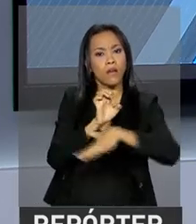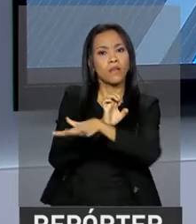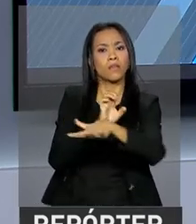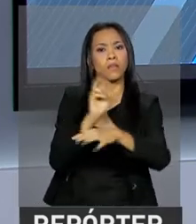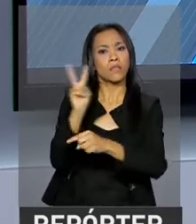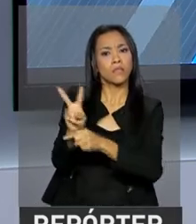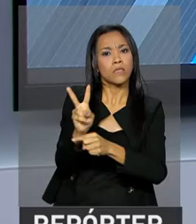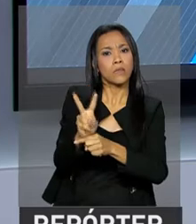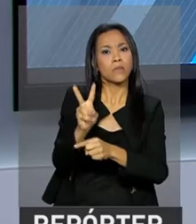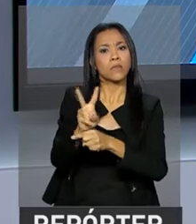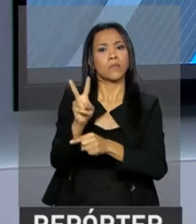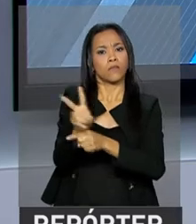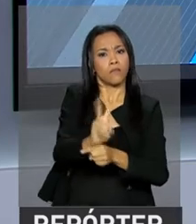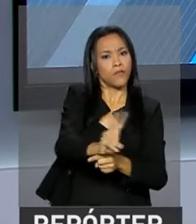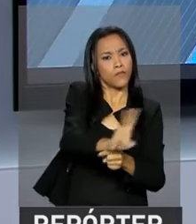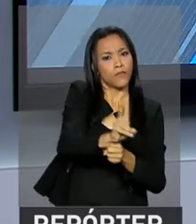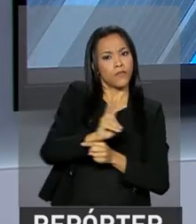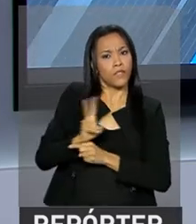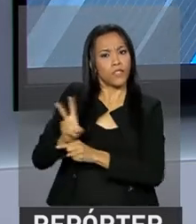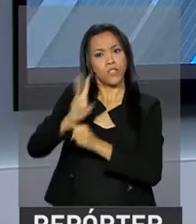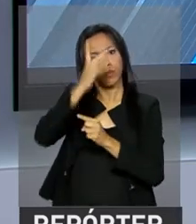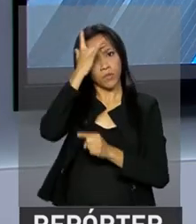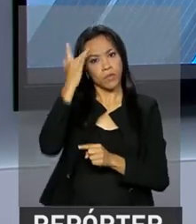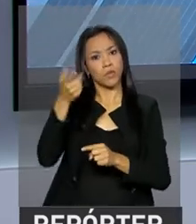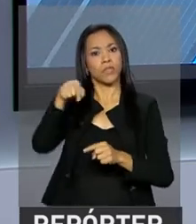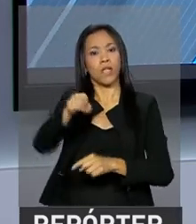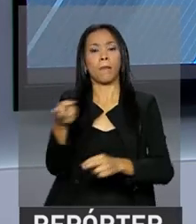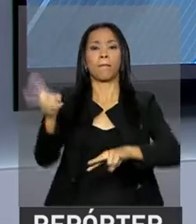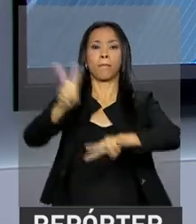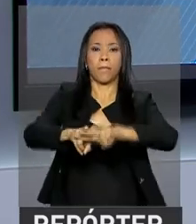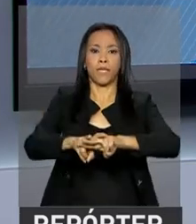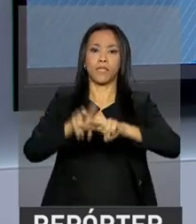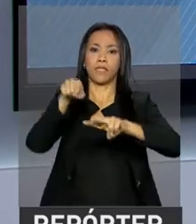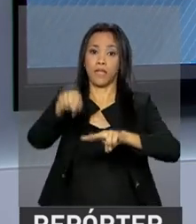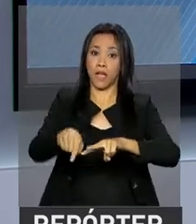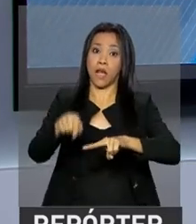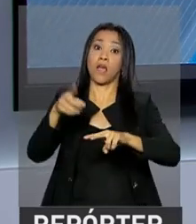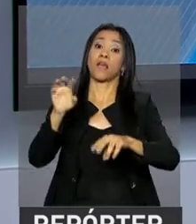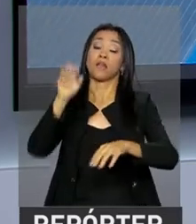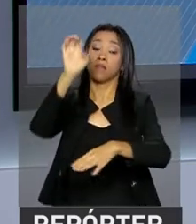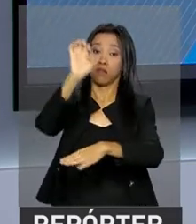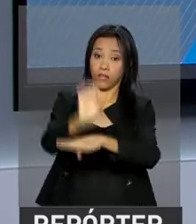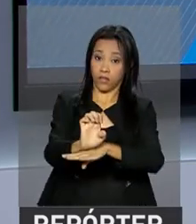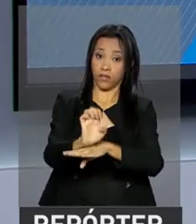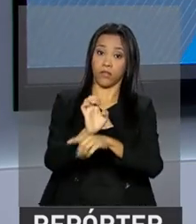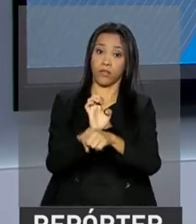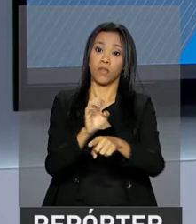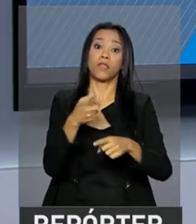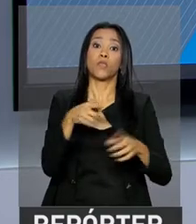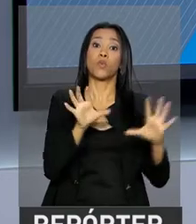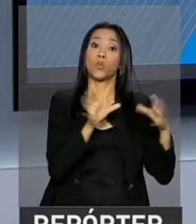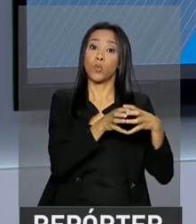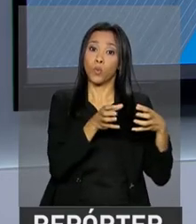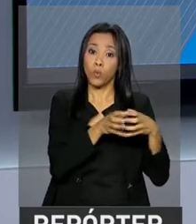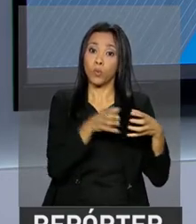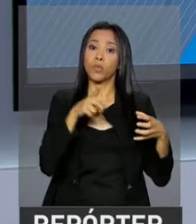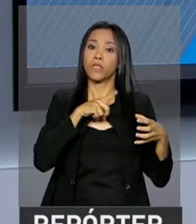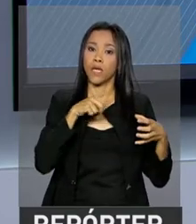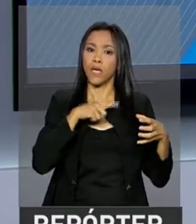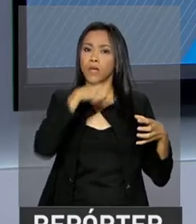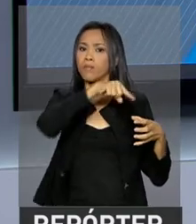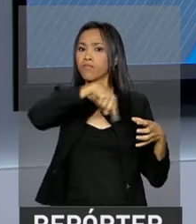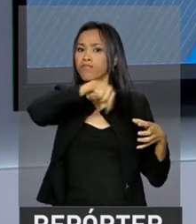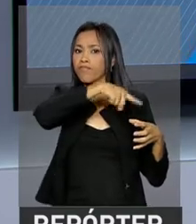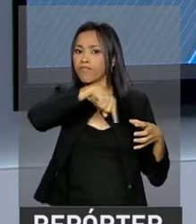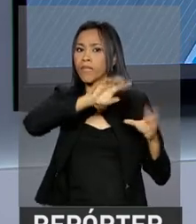vigilância e custódia de presos na penitenciária estadual de alcaçuz o grupo é composto por agentes ligados